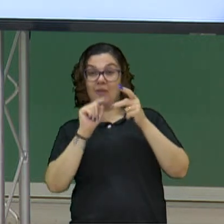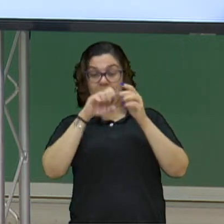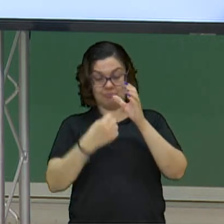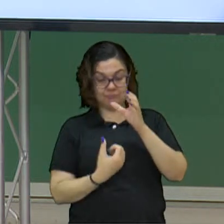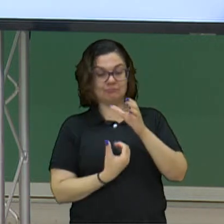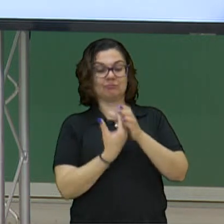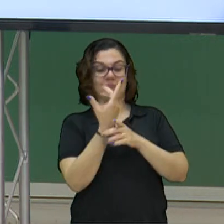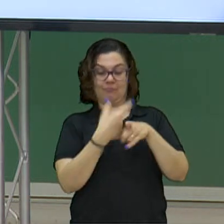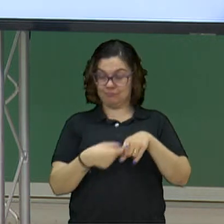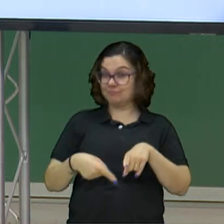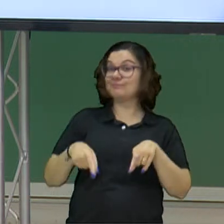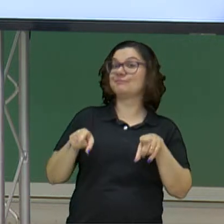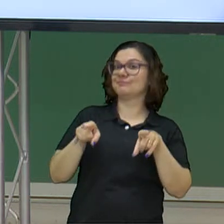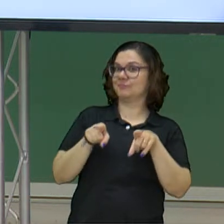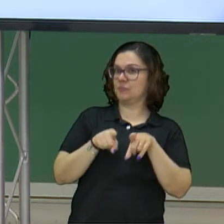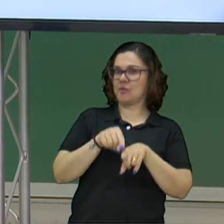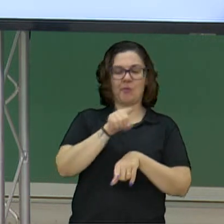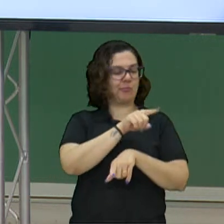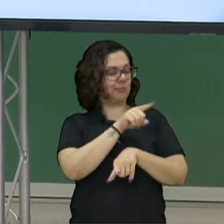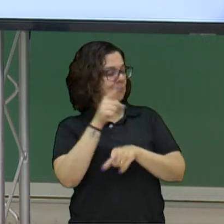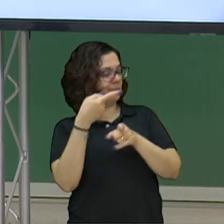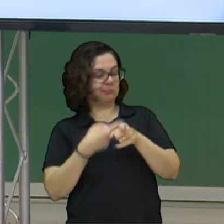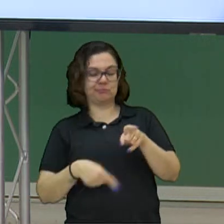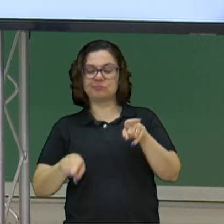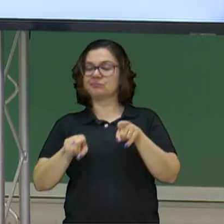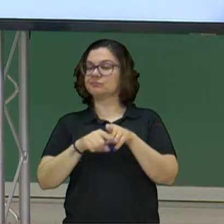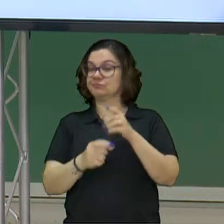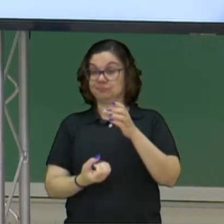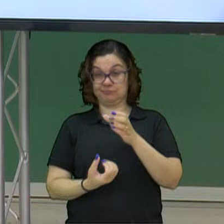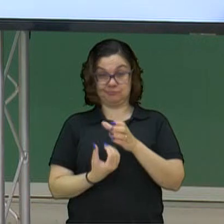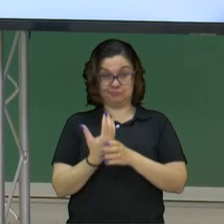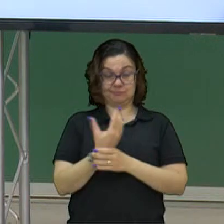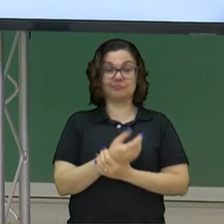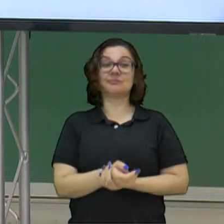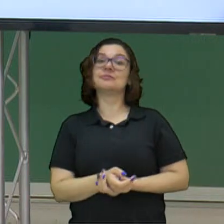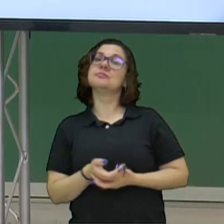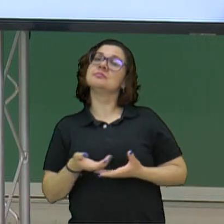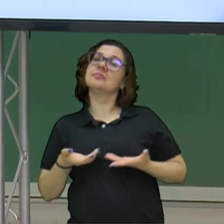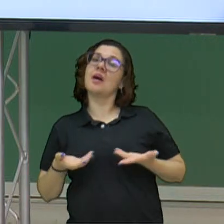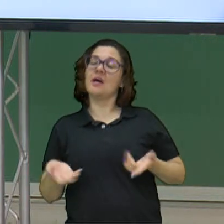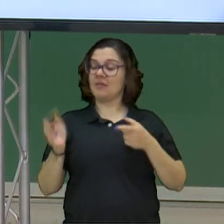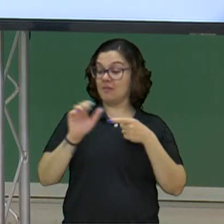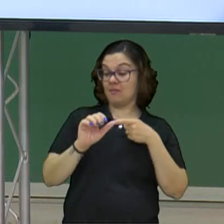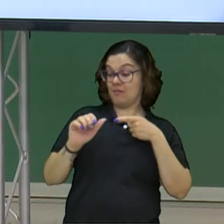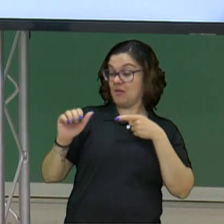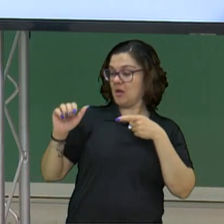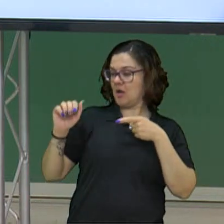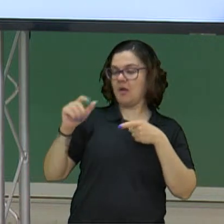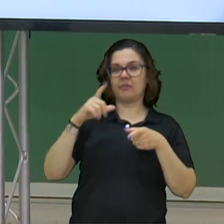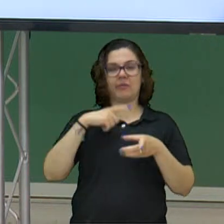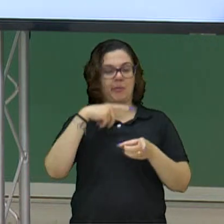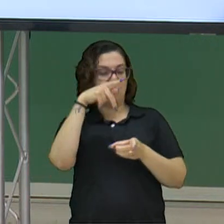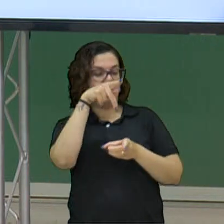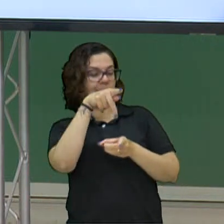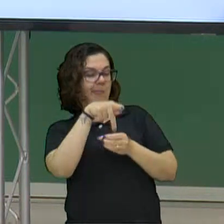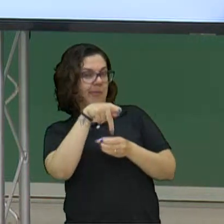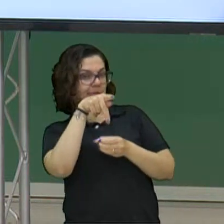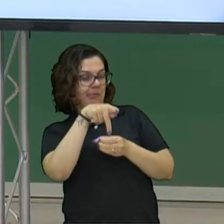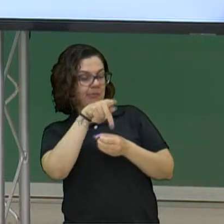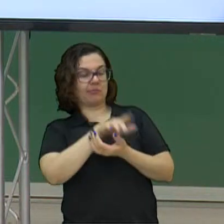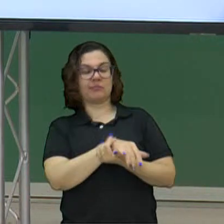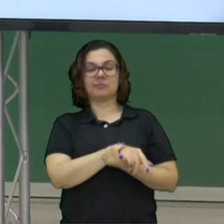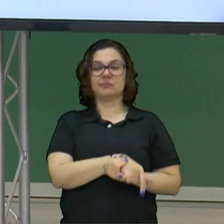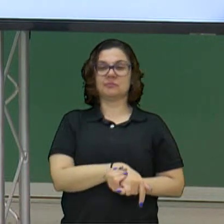se são recursos naturais renováveis ou não renováveis na letra temos uma plataforma de exploração